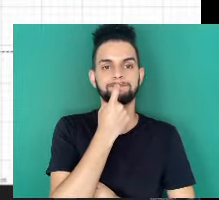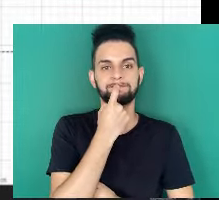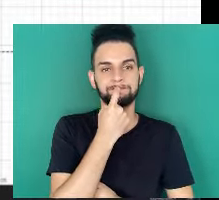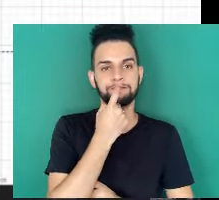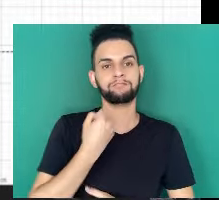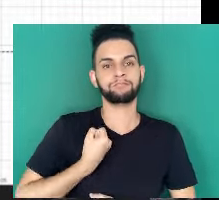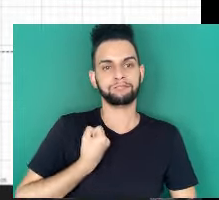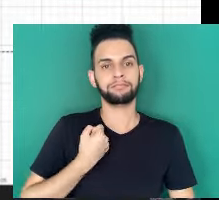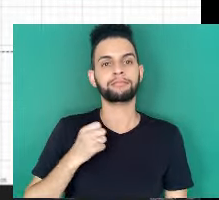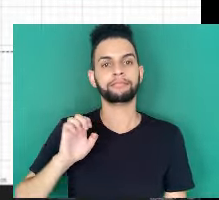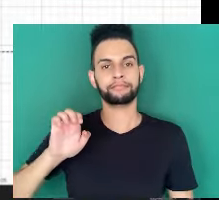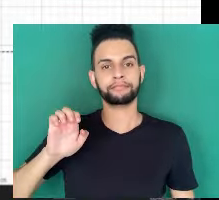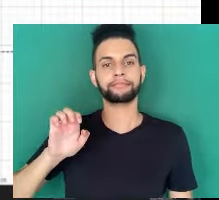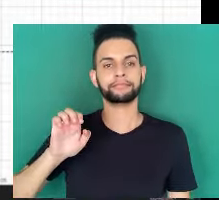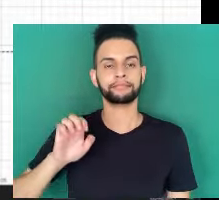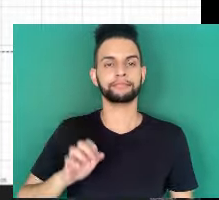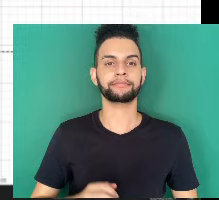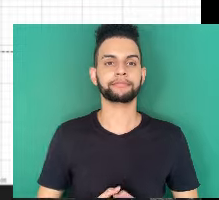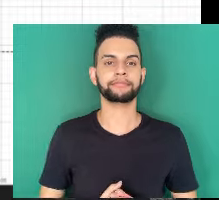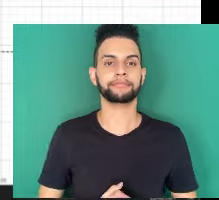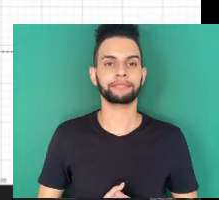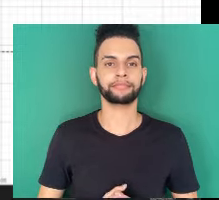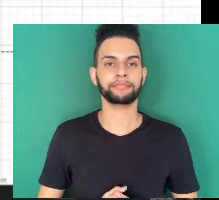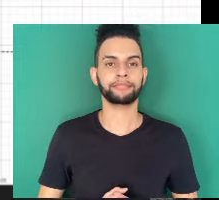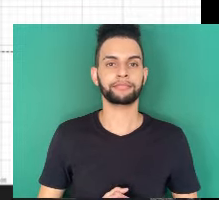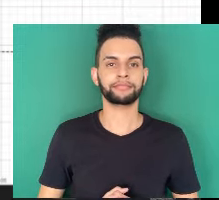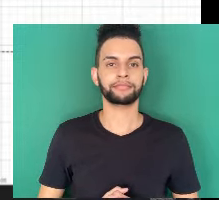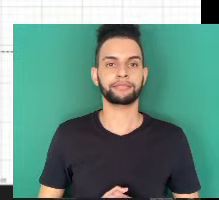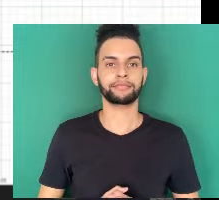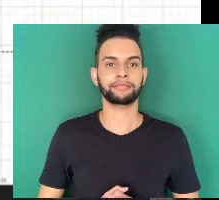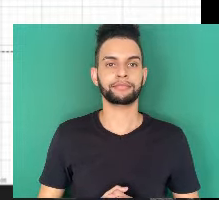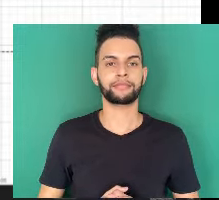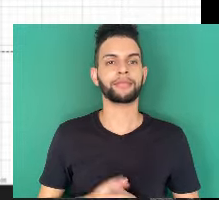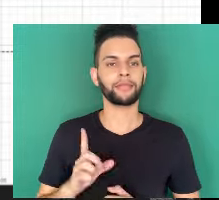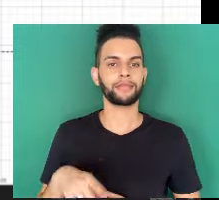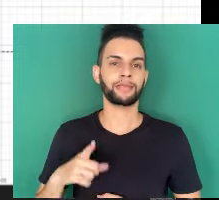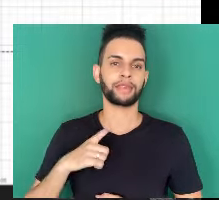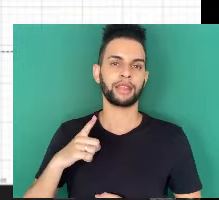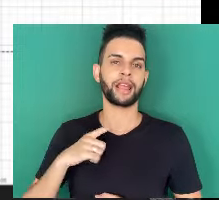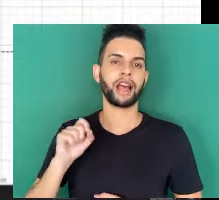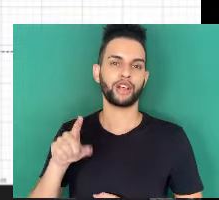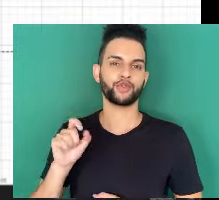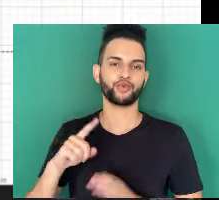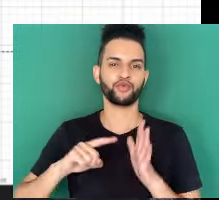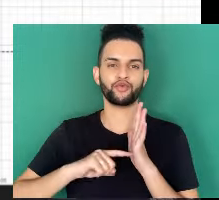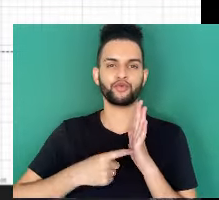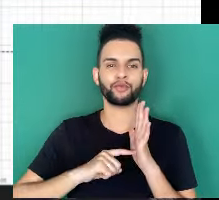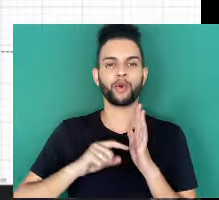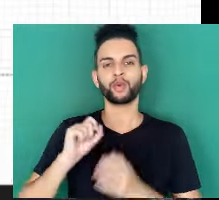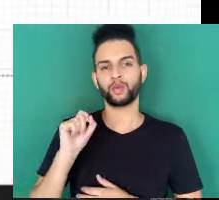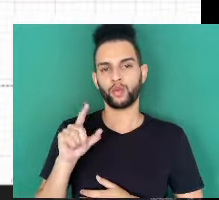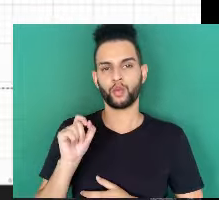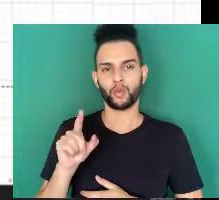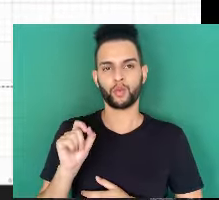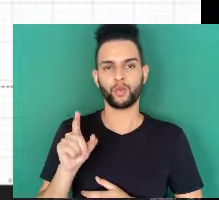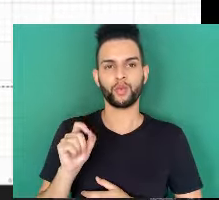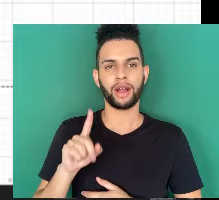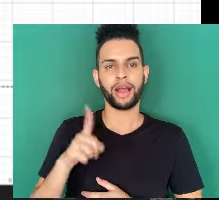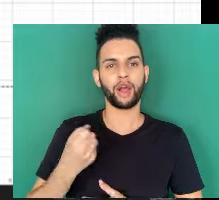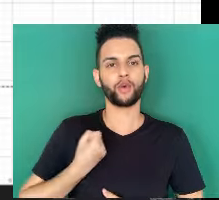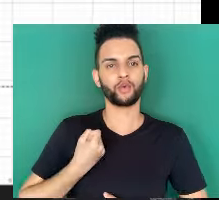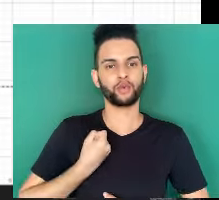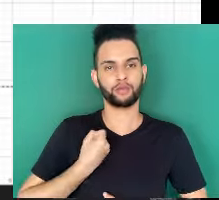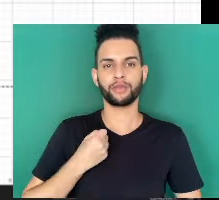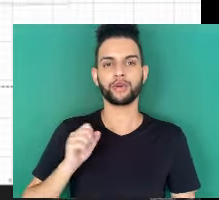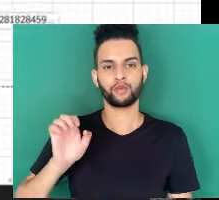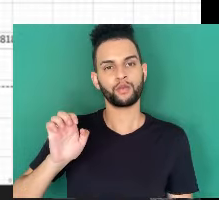cada vez mais do ponto azul, que é o valor